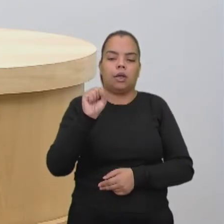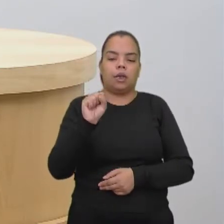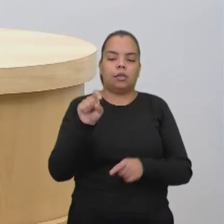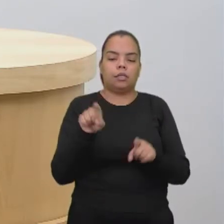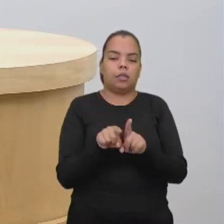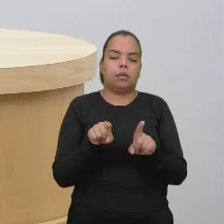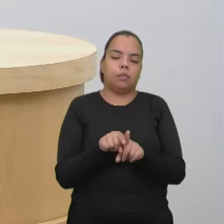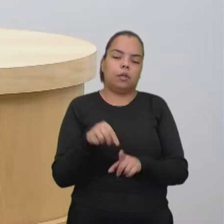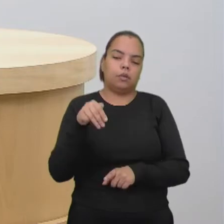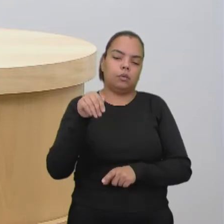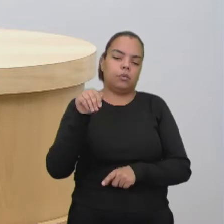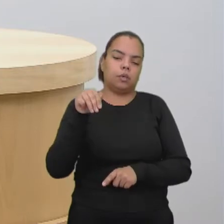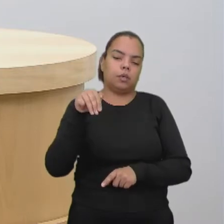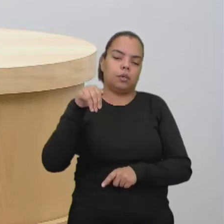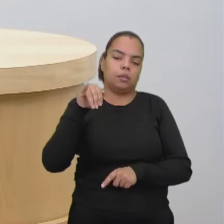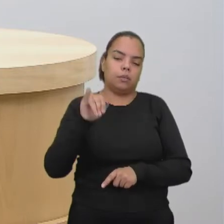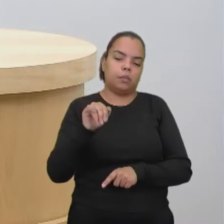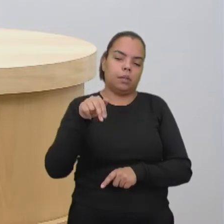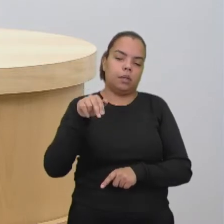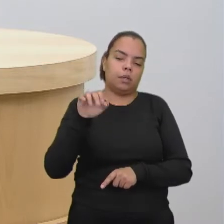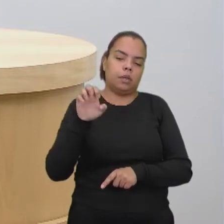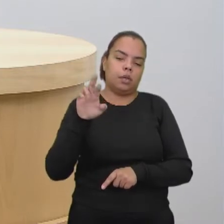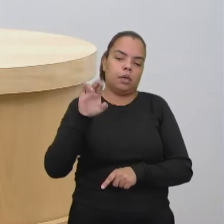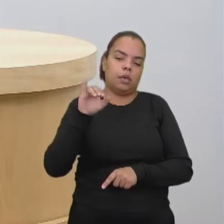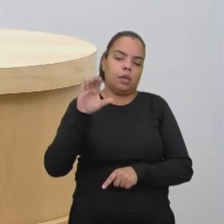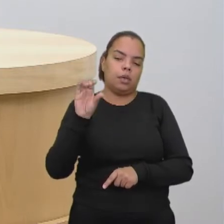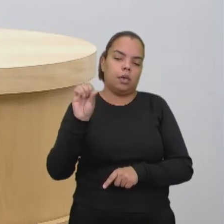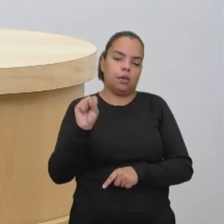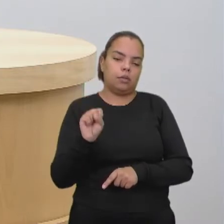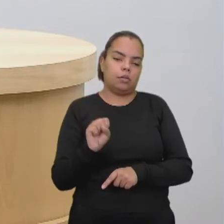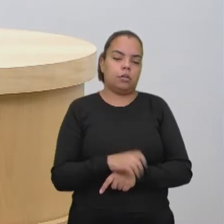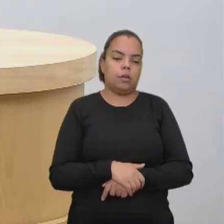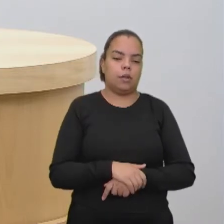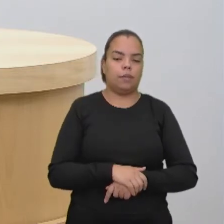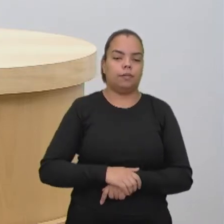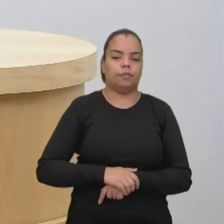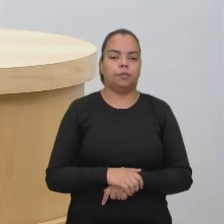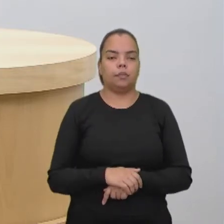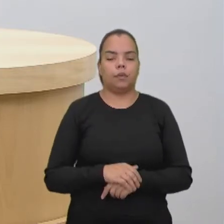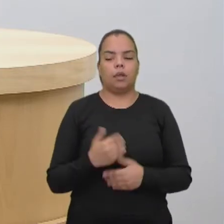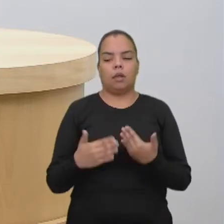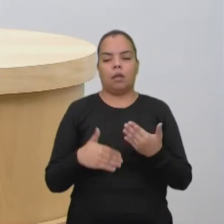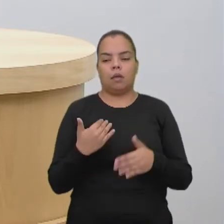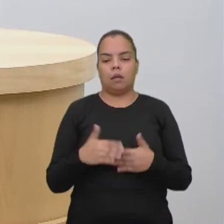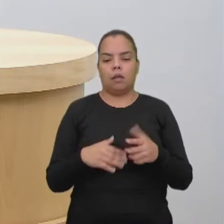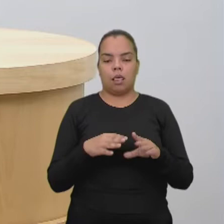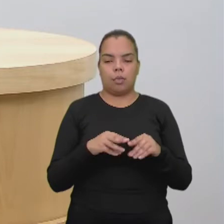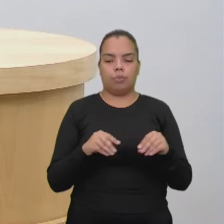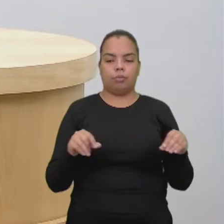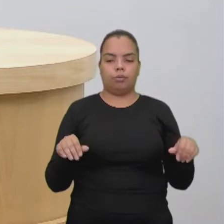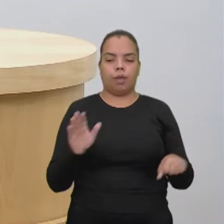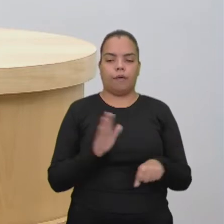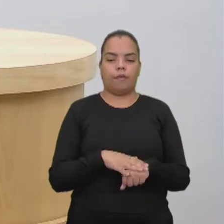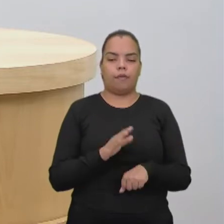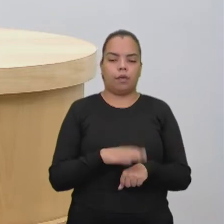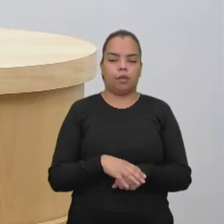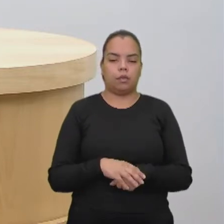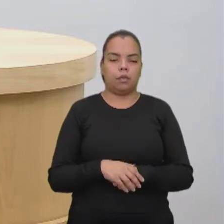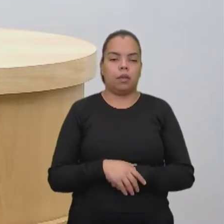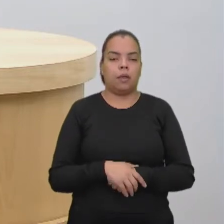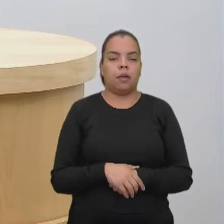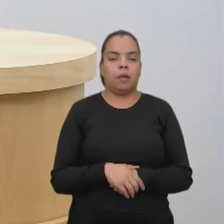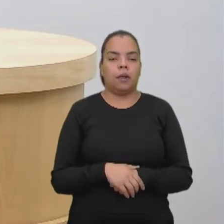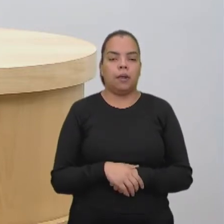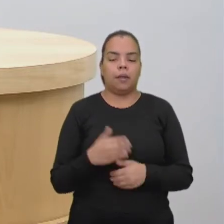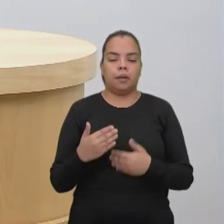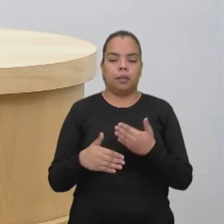com o objetivo, né, de mostrar a questão aí da formação dos solos, tá certo? E a partir de agora nós vamos